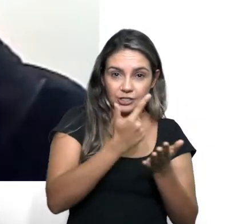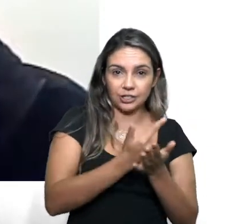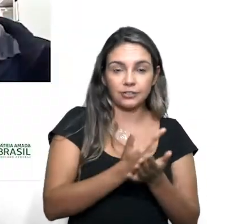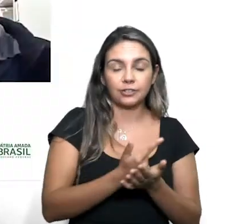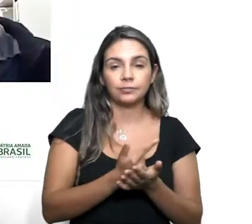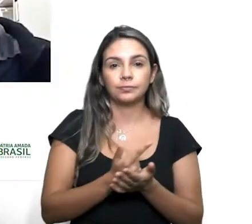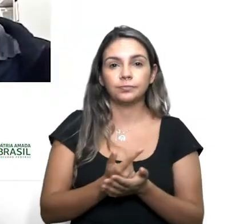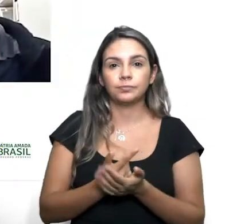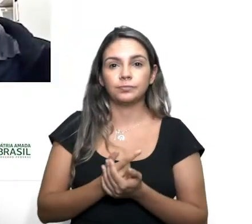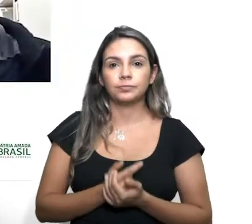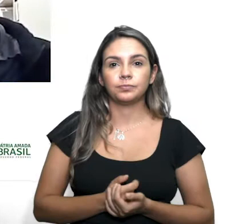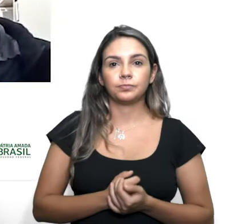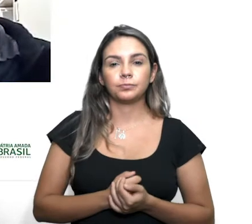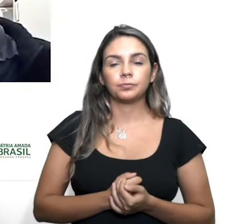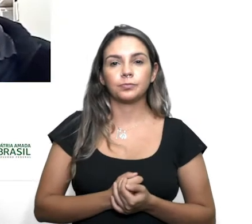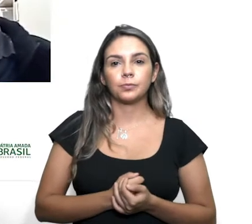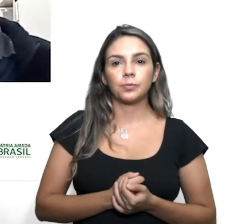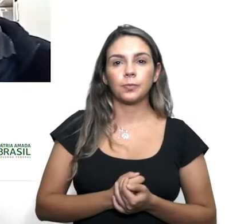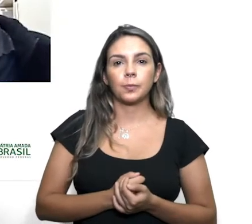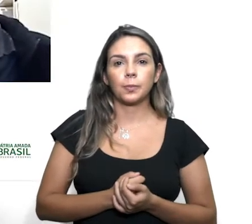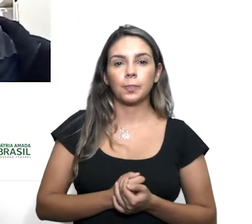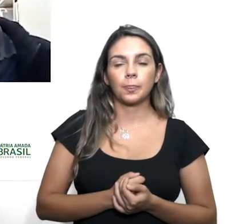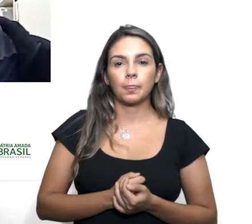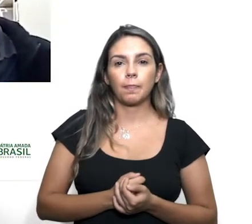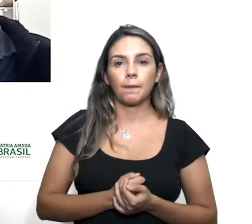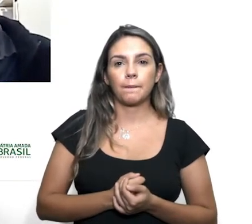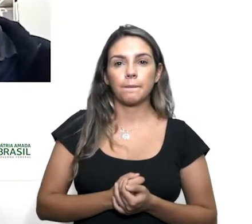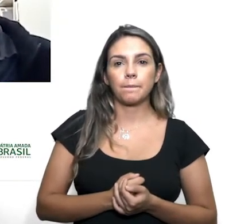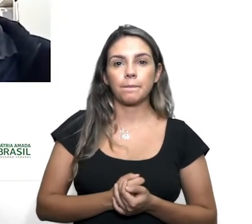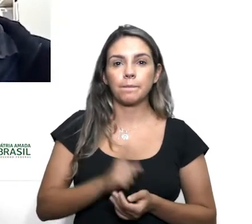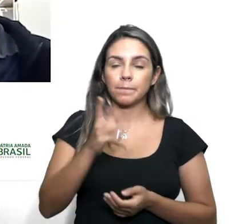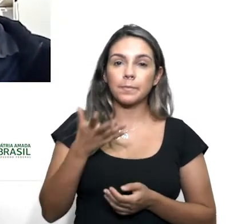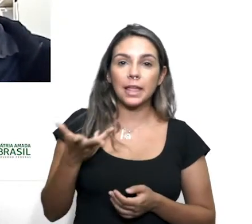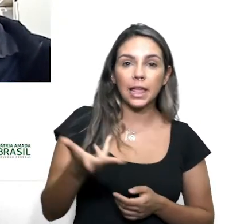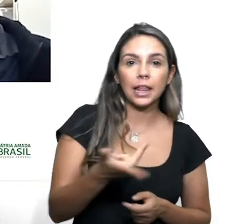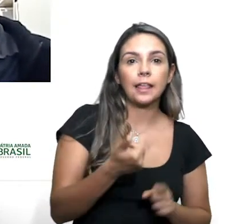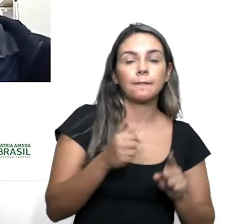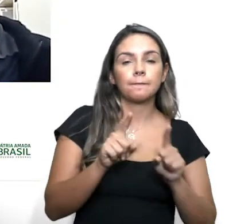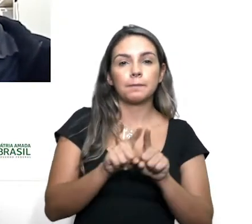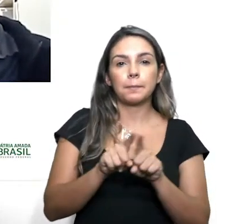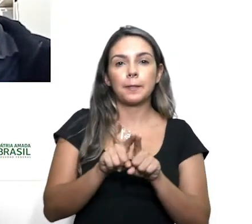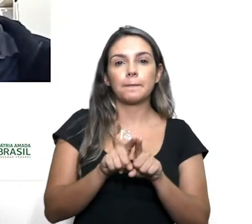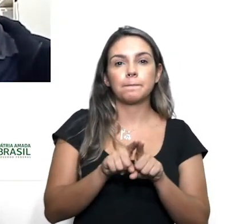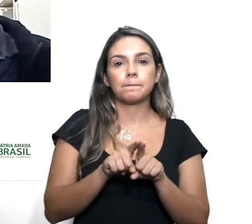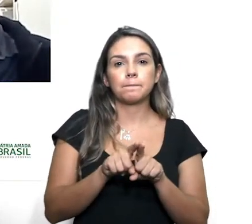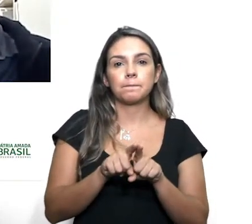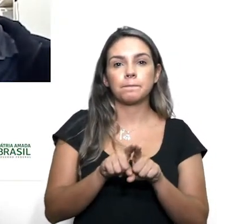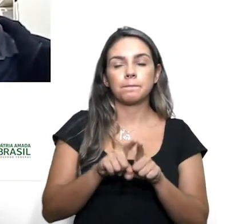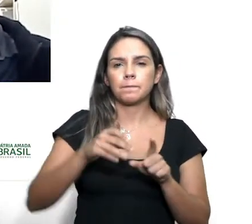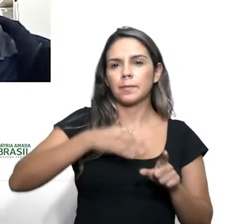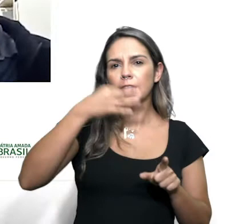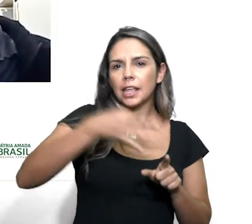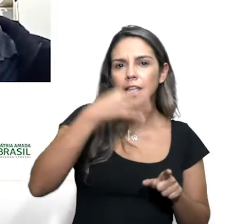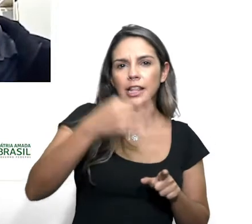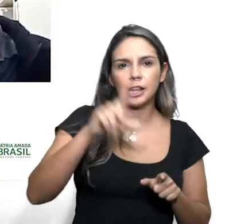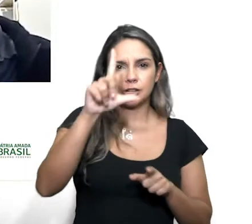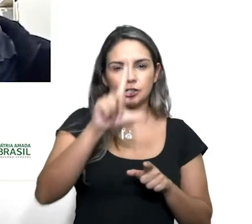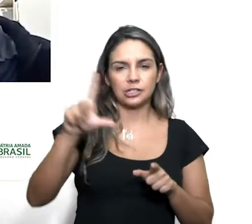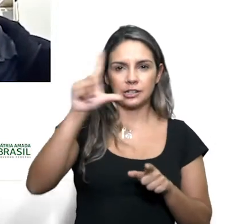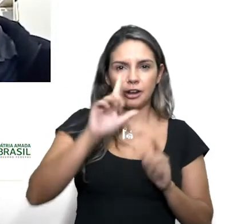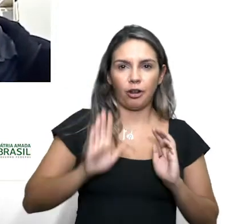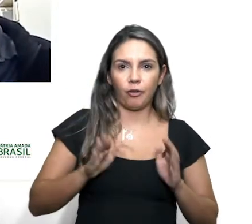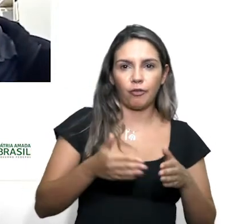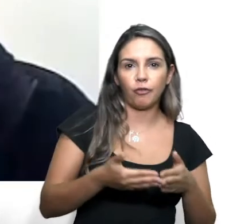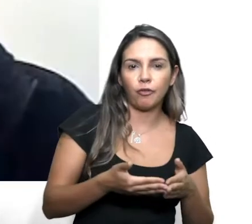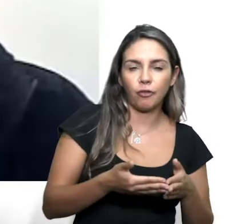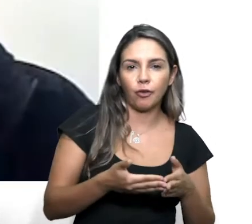No Brasil E França tem também uma coisa incrível que é crítica literária em todo o lado. Quer